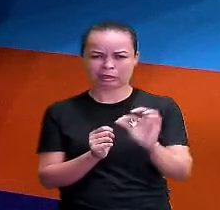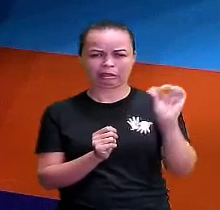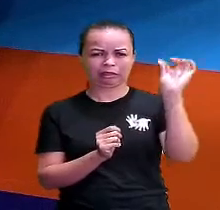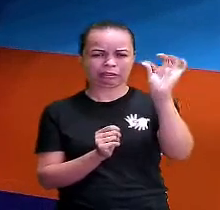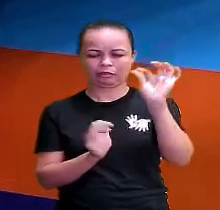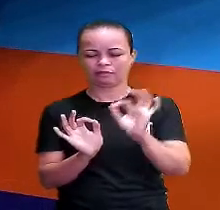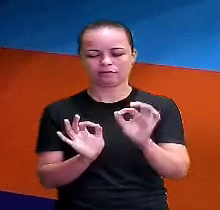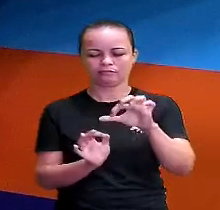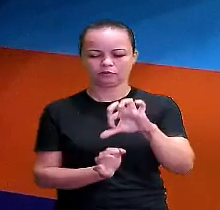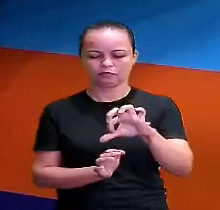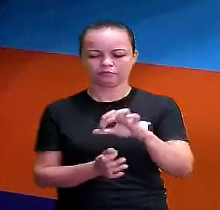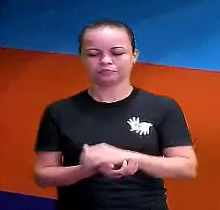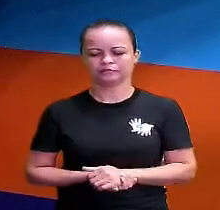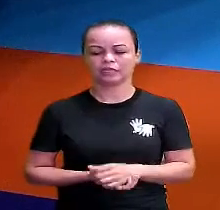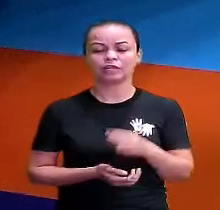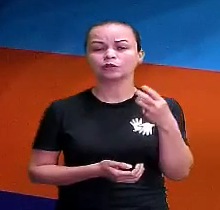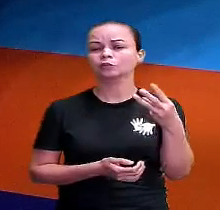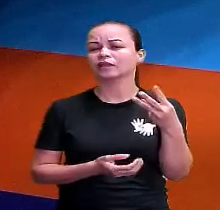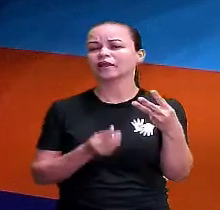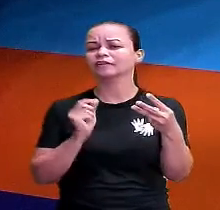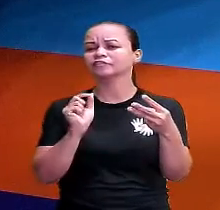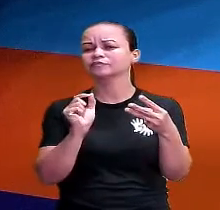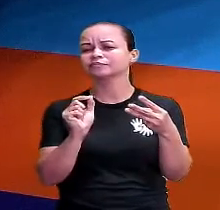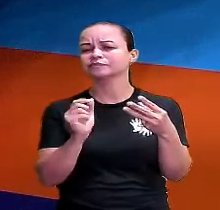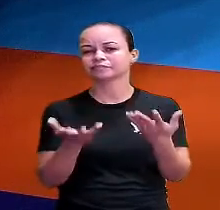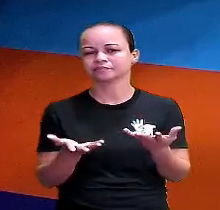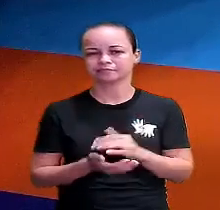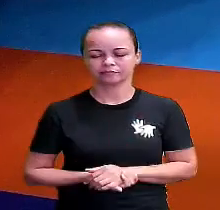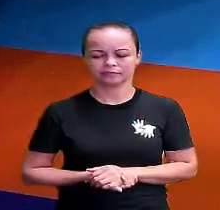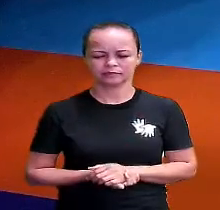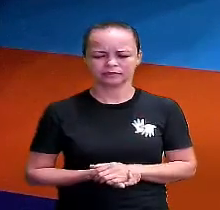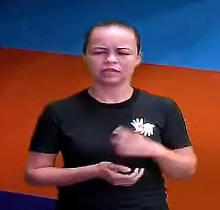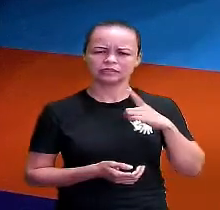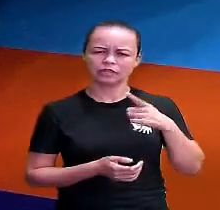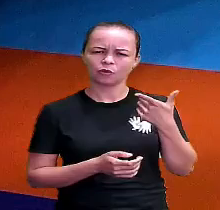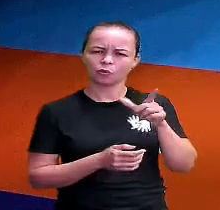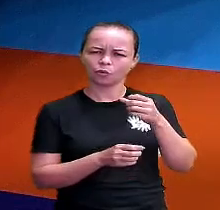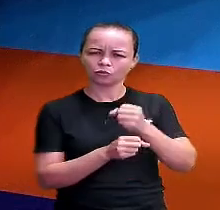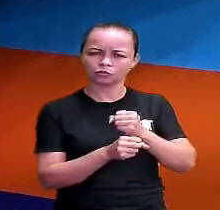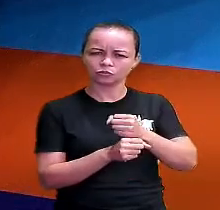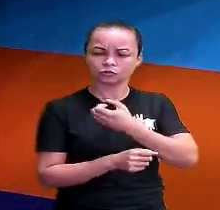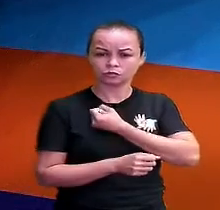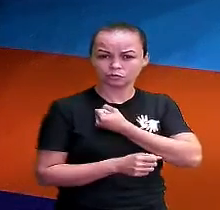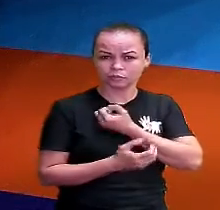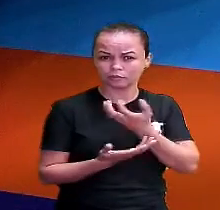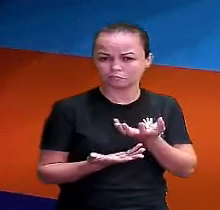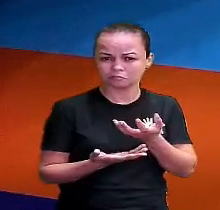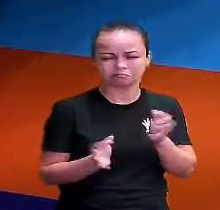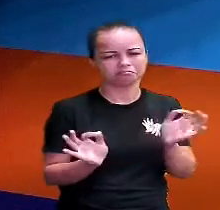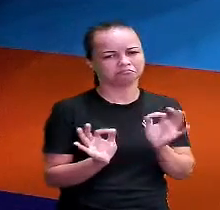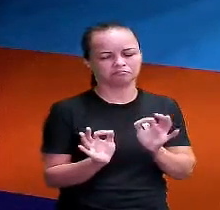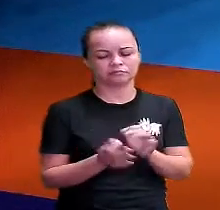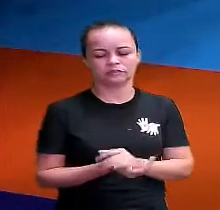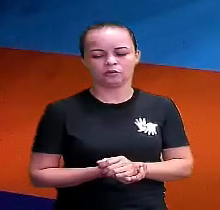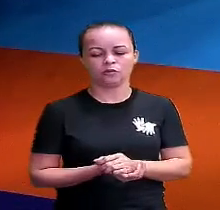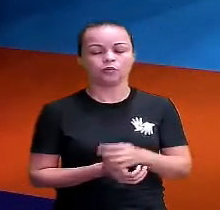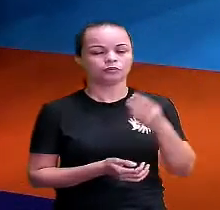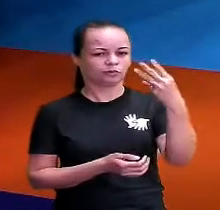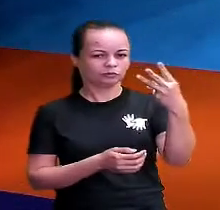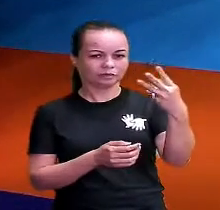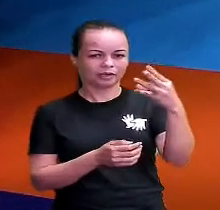nenhum. E o 3? O que eu faço com o 3? Tem mais algum número para somar com 3? Não. Então, a